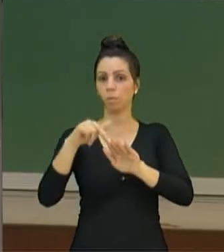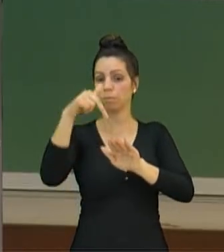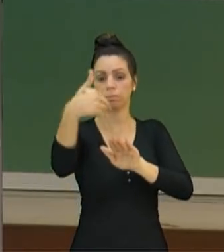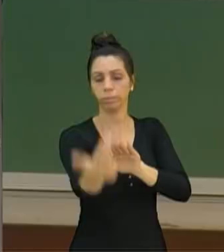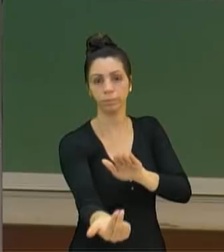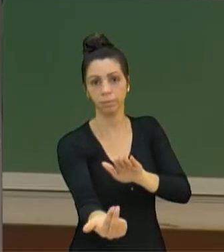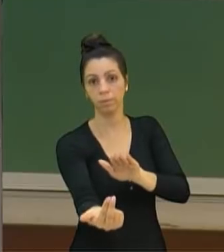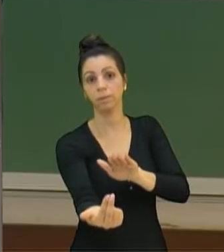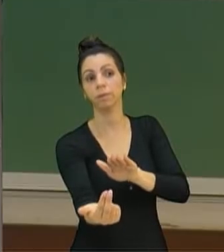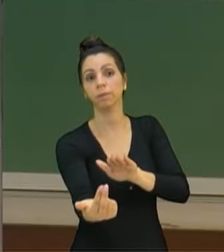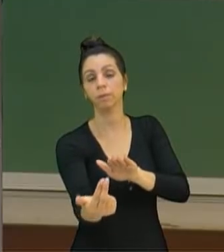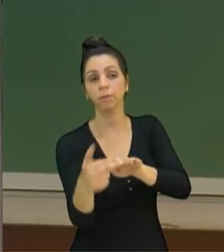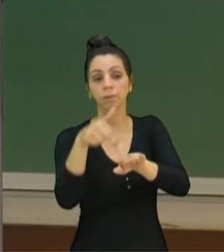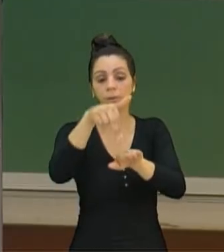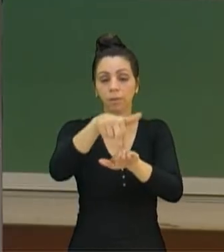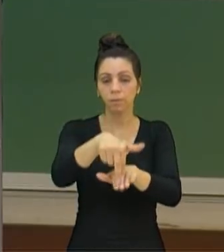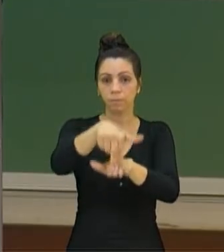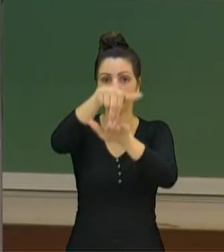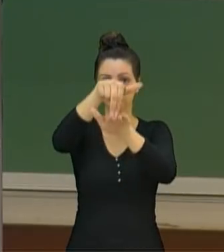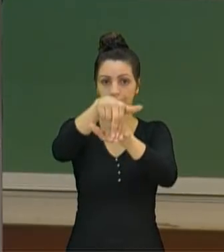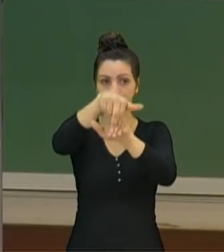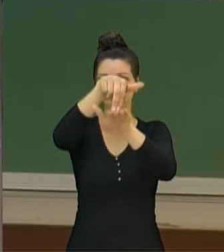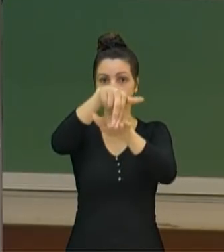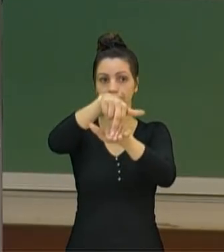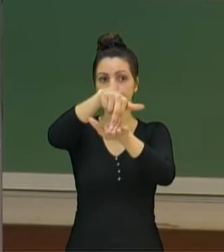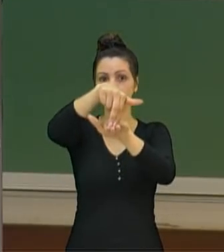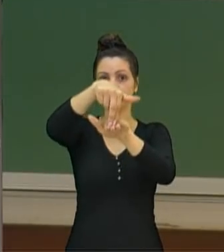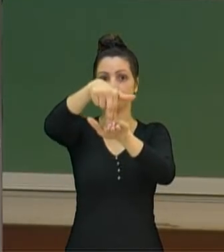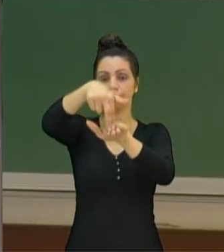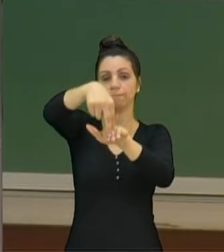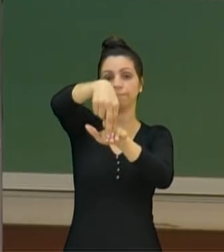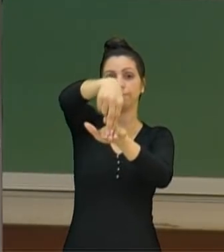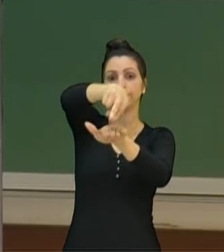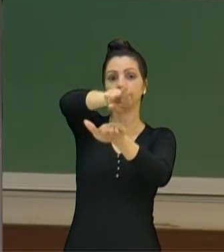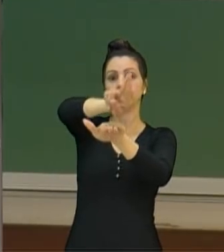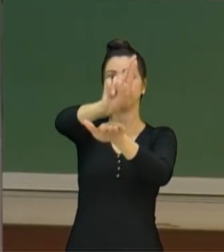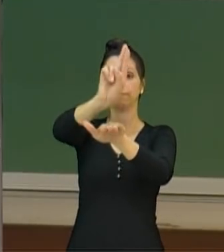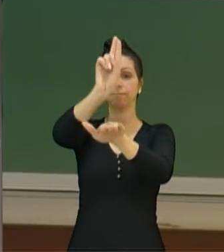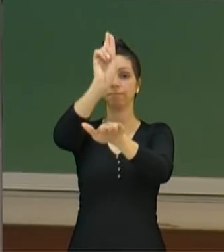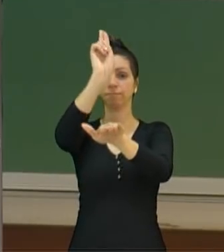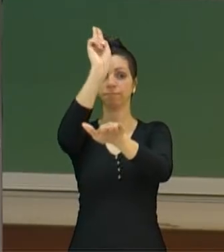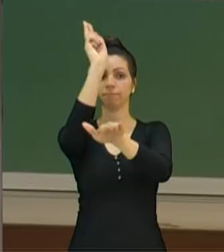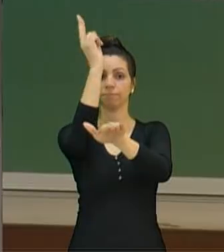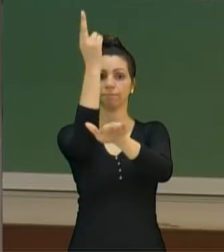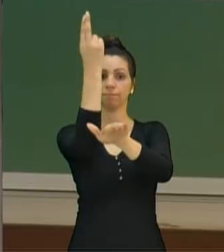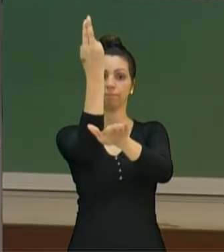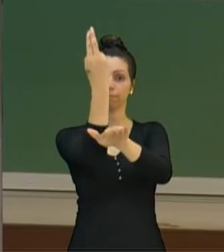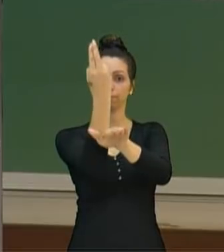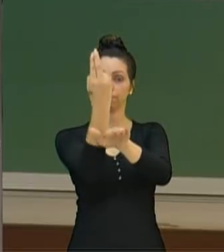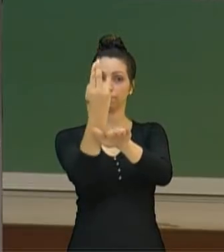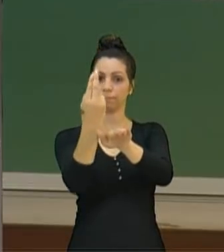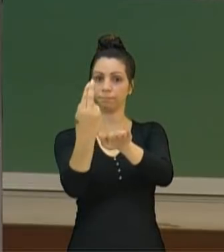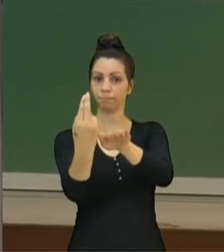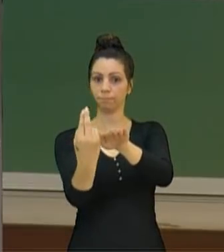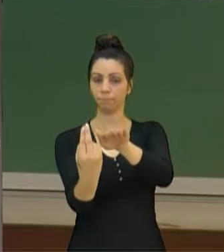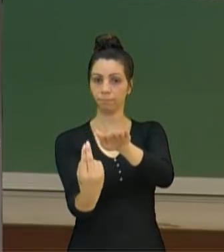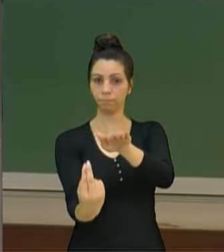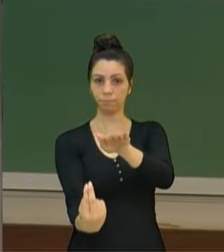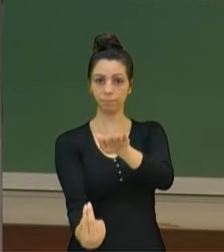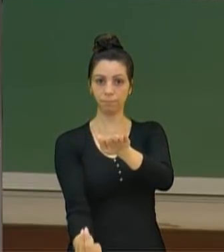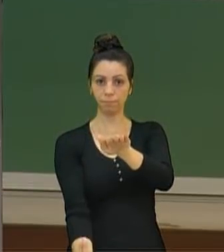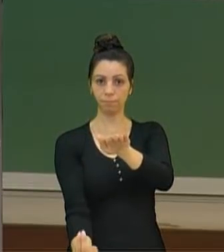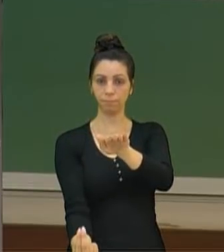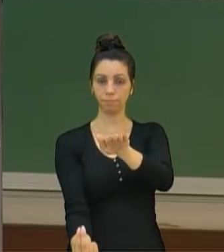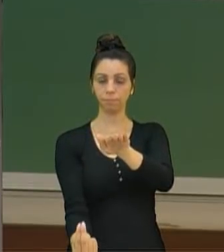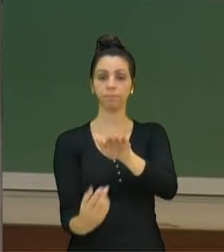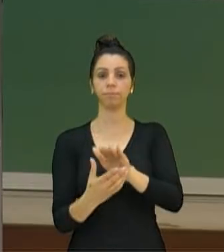frente, eu vou saltar do trampolim, lançar os meus pés lá para o alto e fazer a